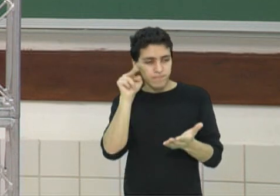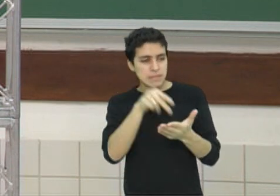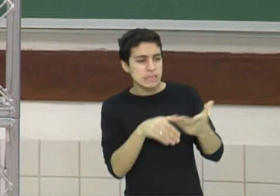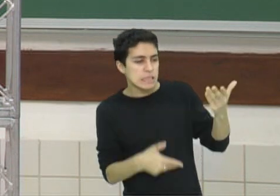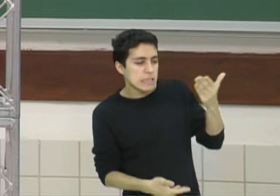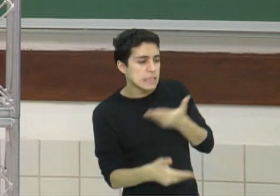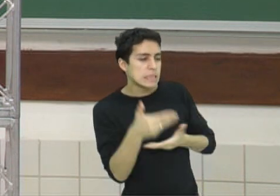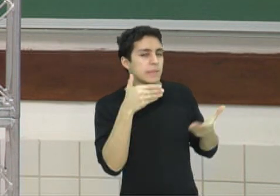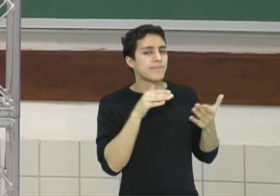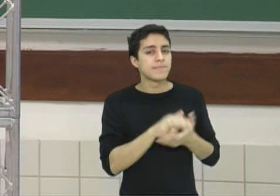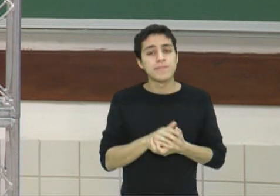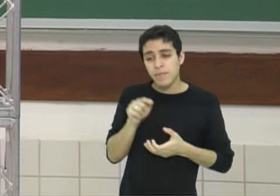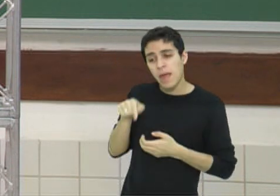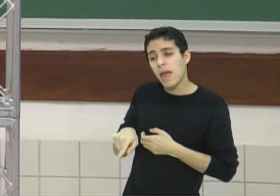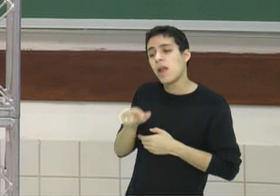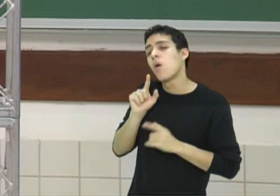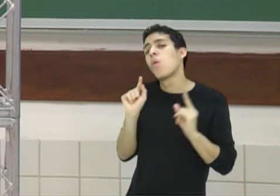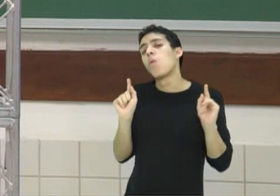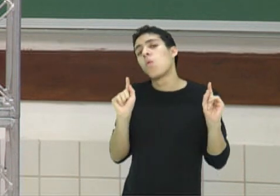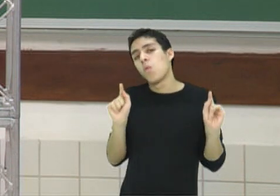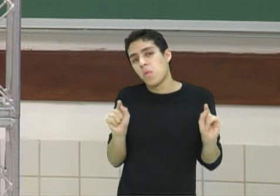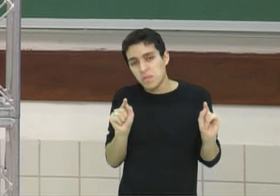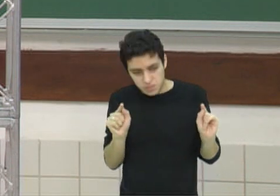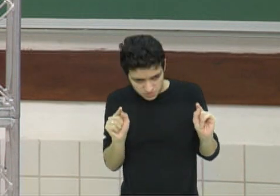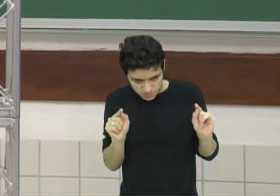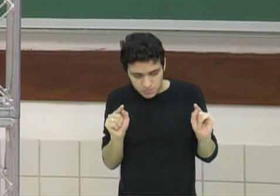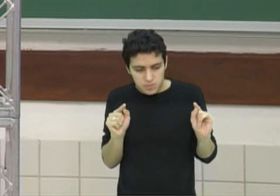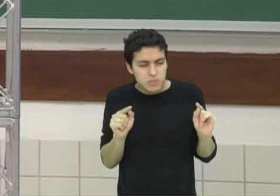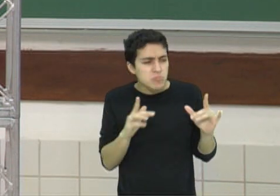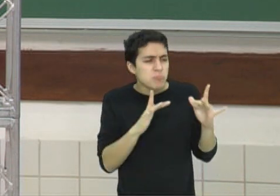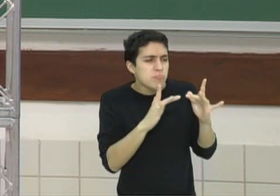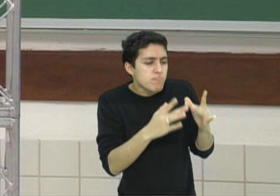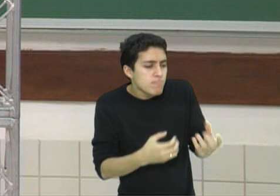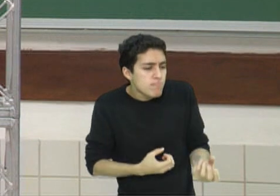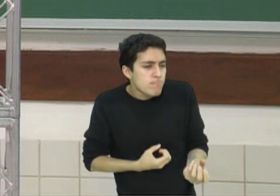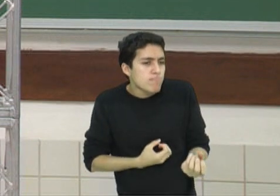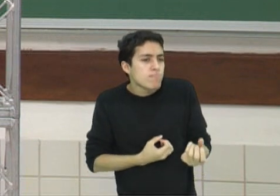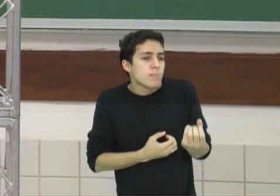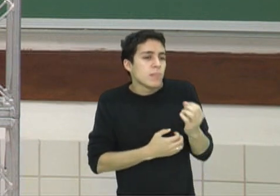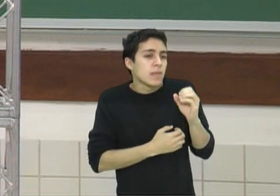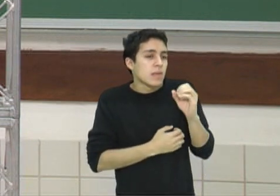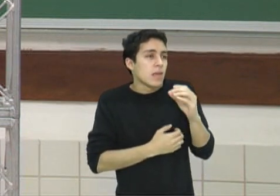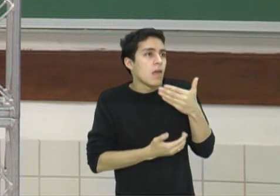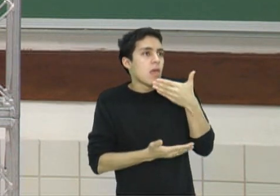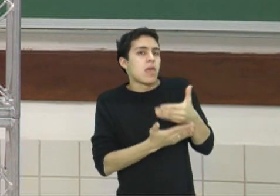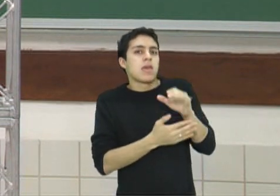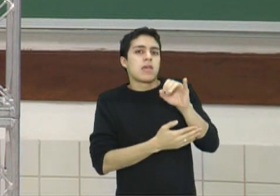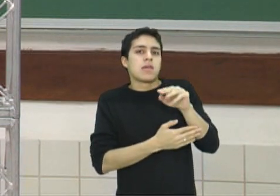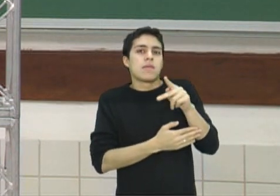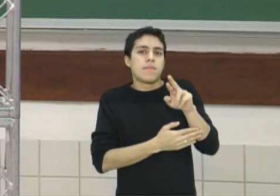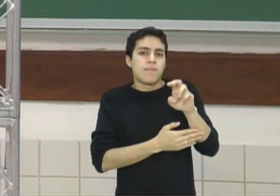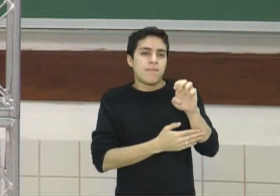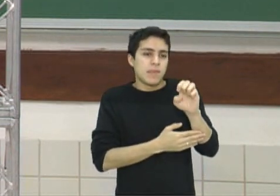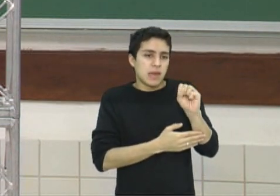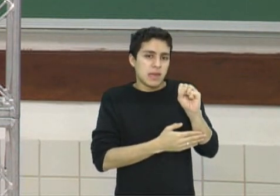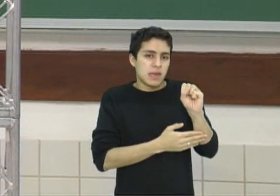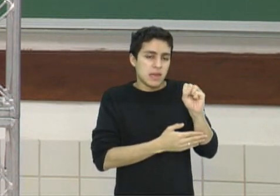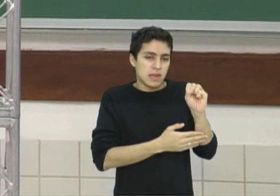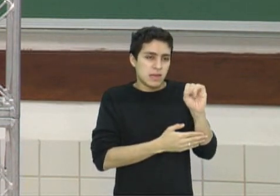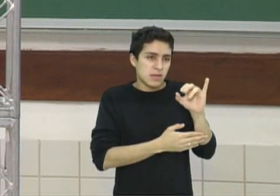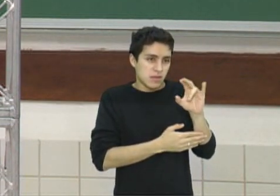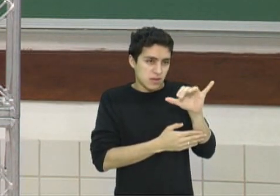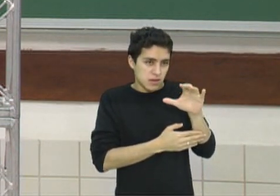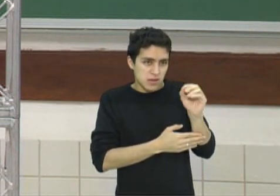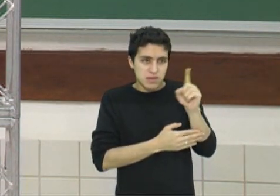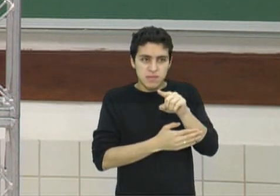Nesse convívio, ela teve acesso ao impressionismo e ao expressionismo. Qual que é a diferença do impressionismo para o